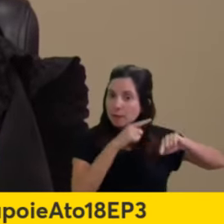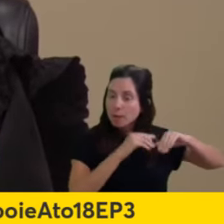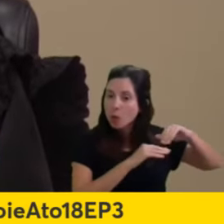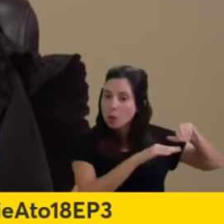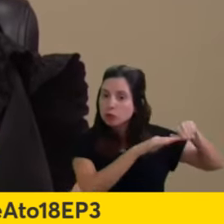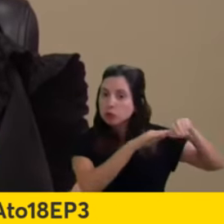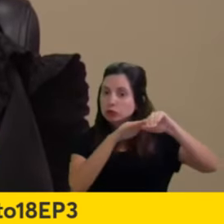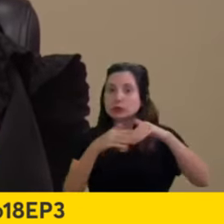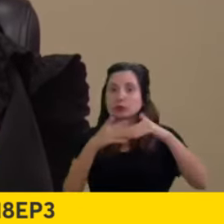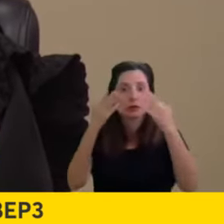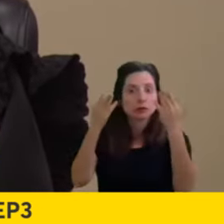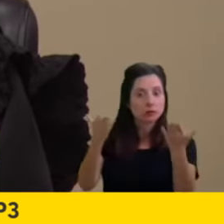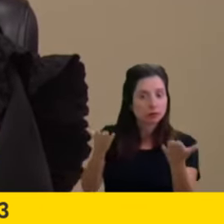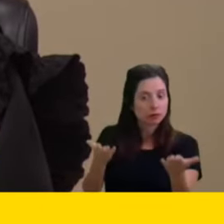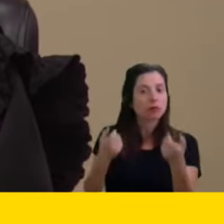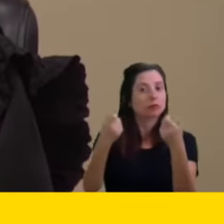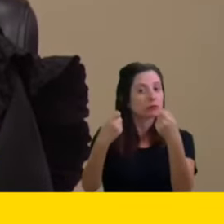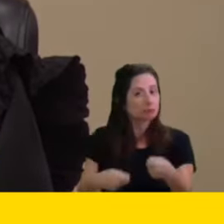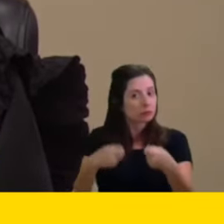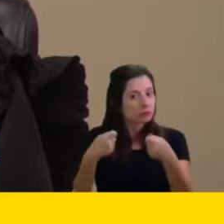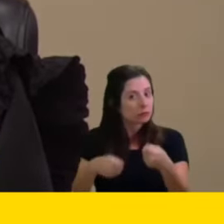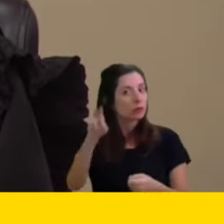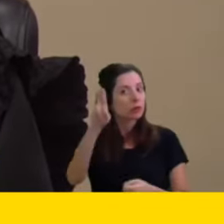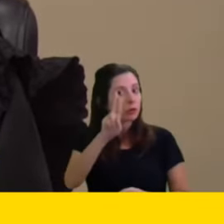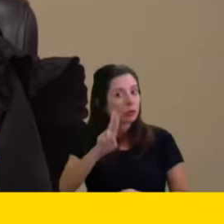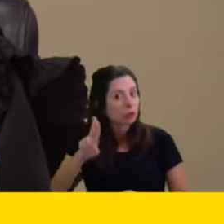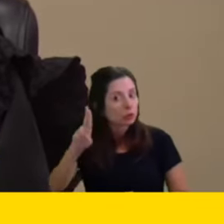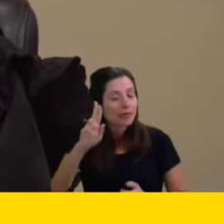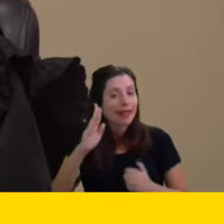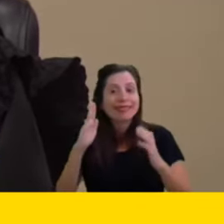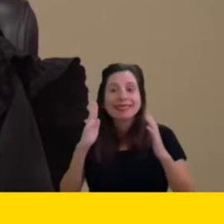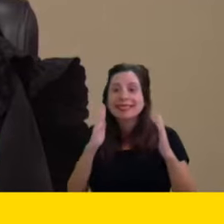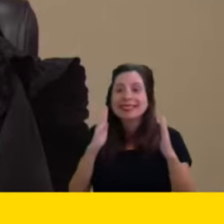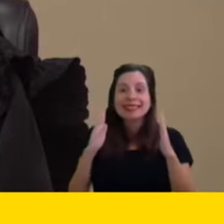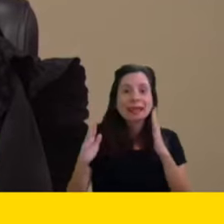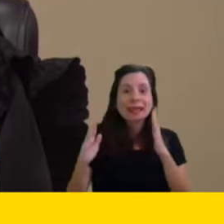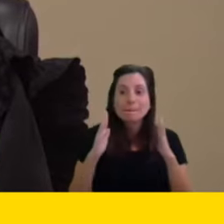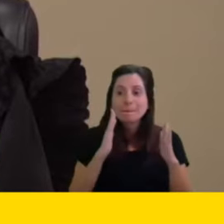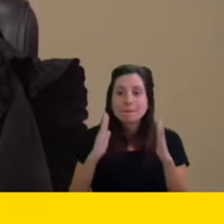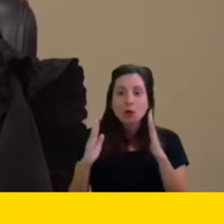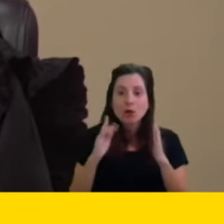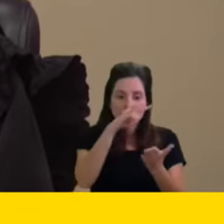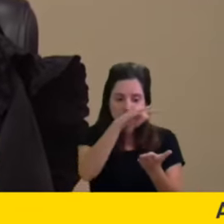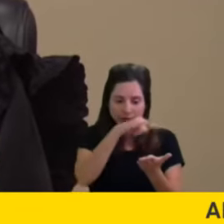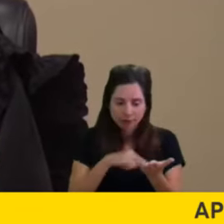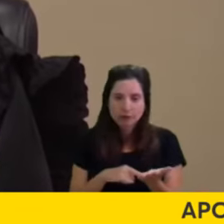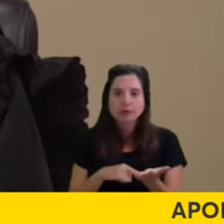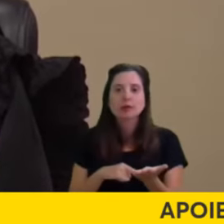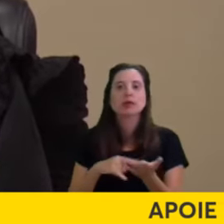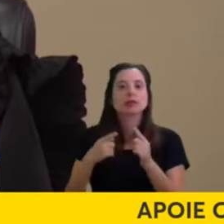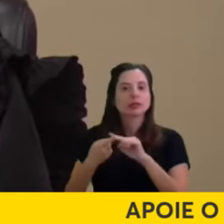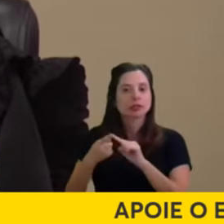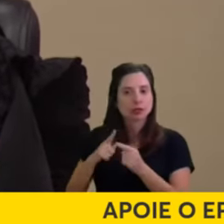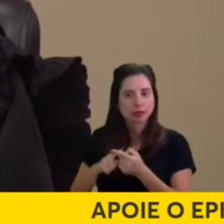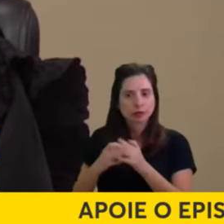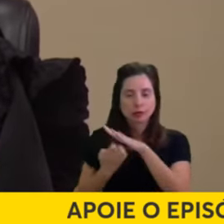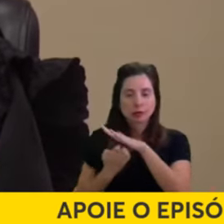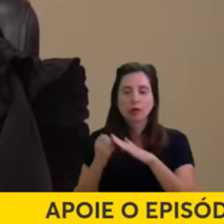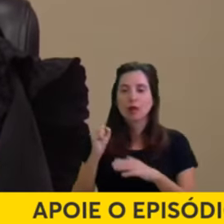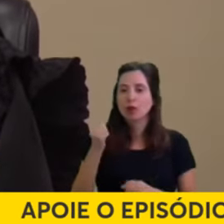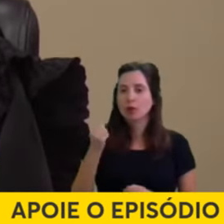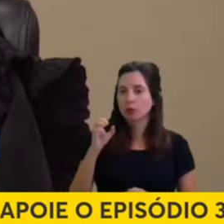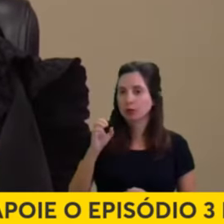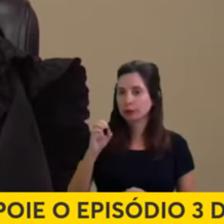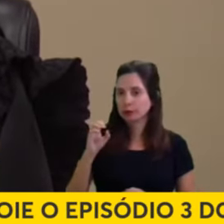desse modo deve ser utilizado o valor da sessão temporária do veículo que conforme contratos firmados com a prestadora Ilha foi na média de R 800